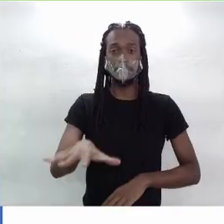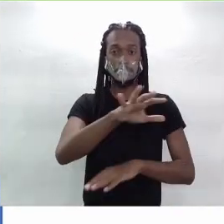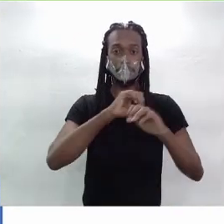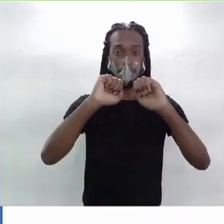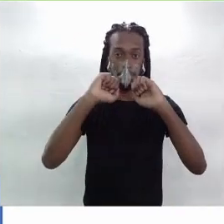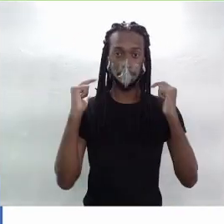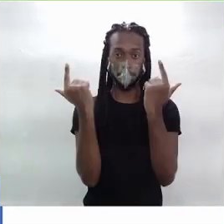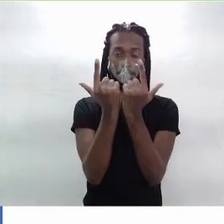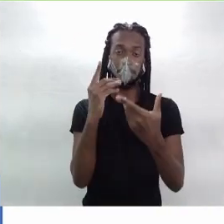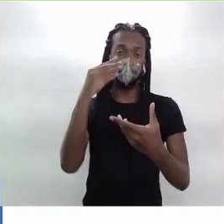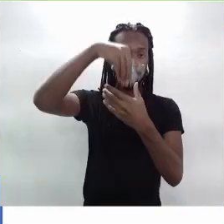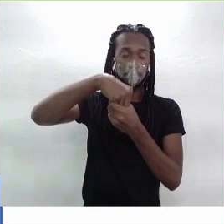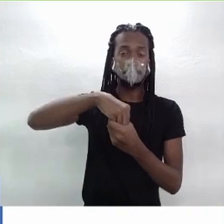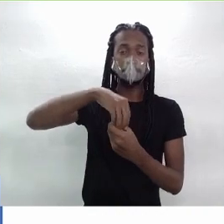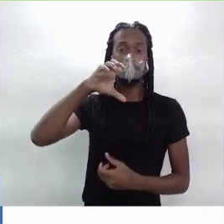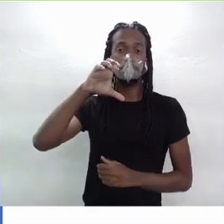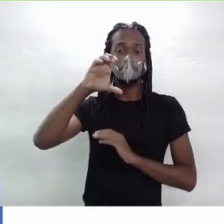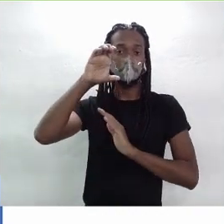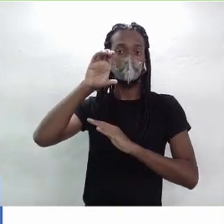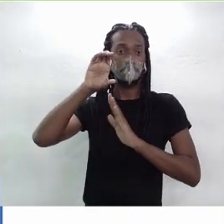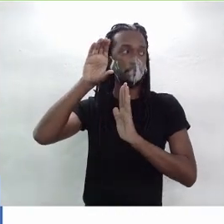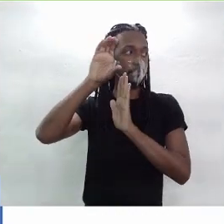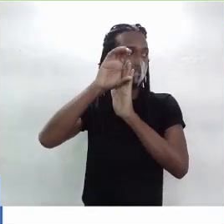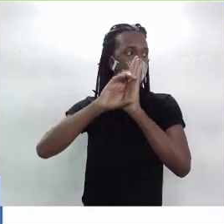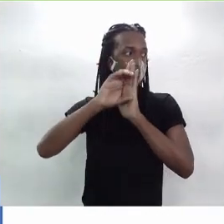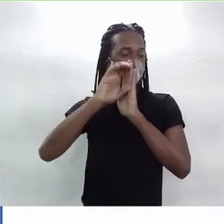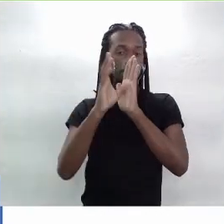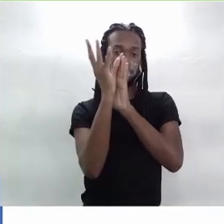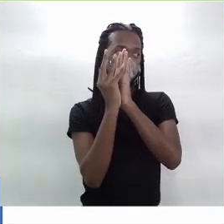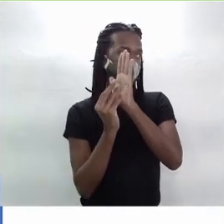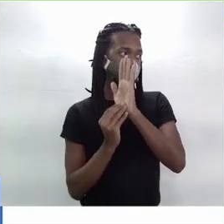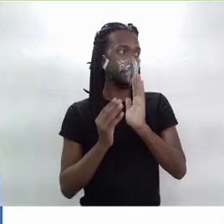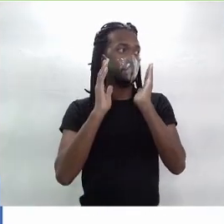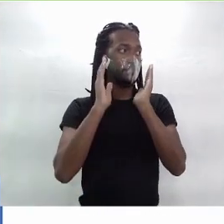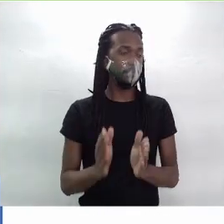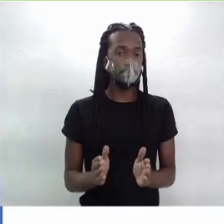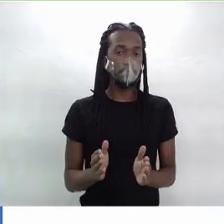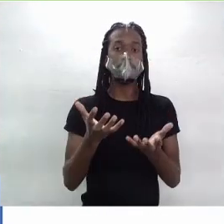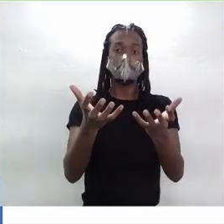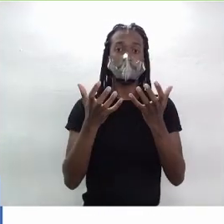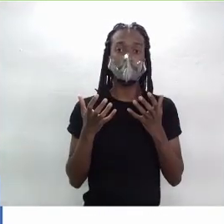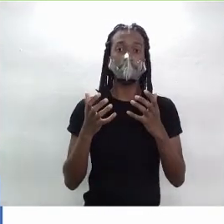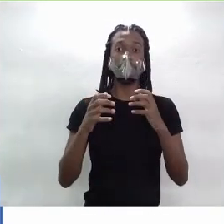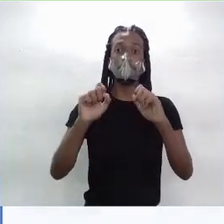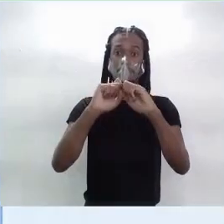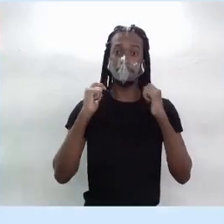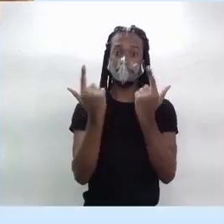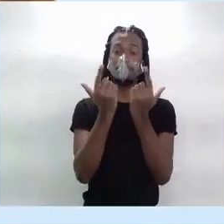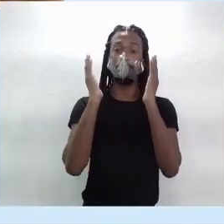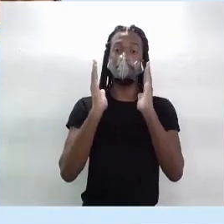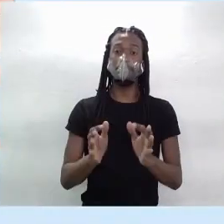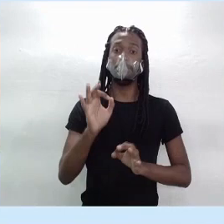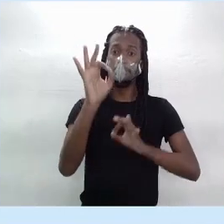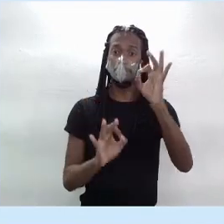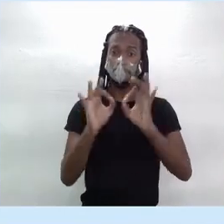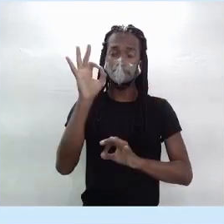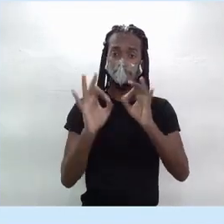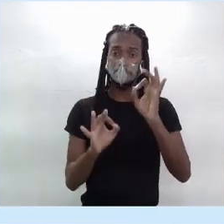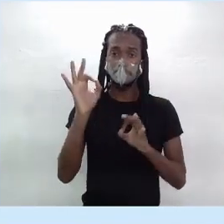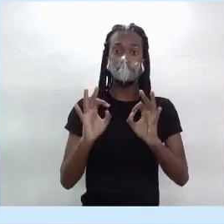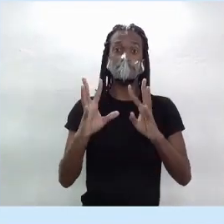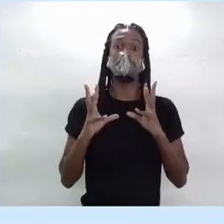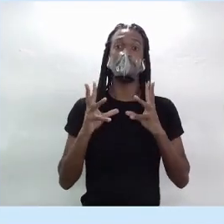Assembleia Constituinte, Ulisses Guimarães. Vejam só, a Assembleia que organizou a questão